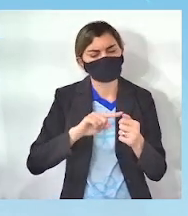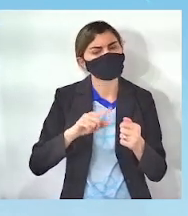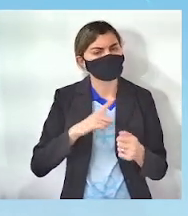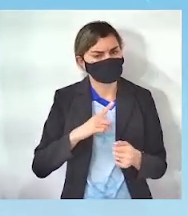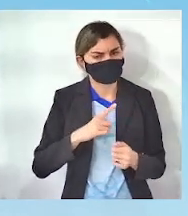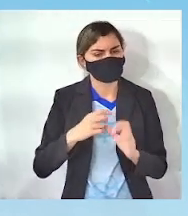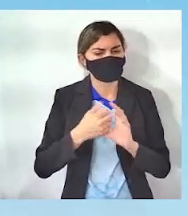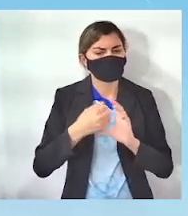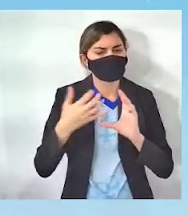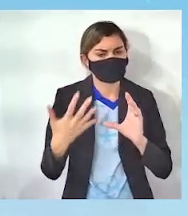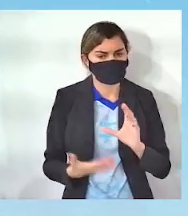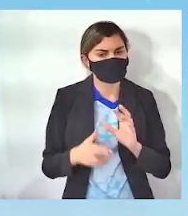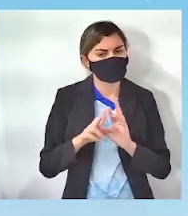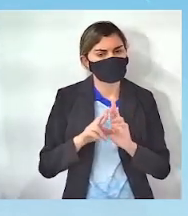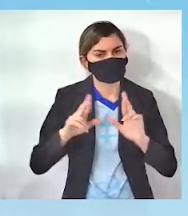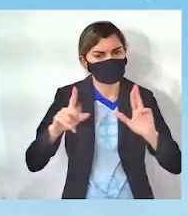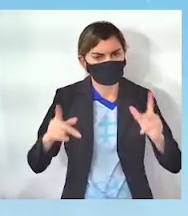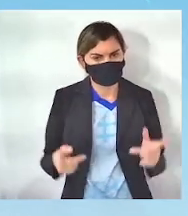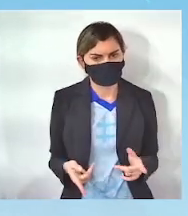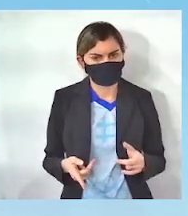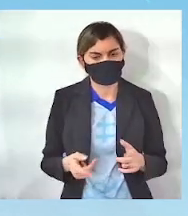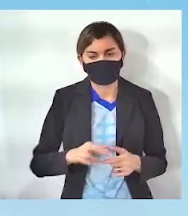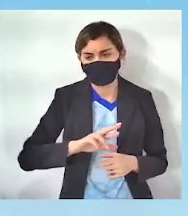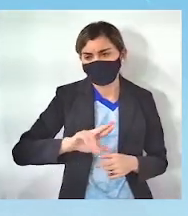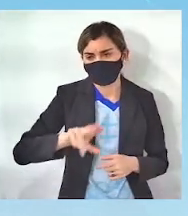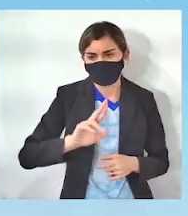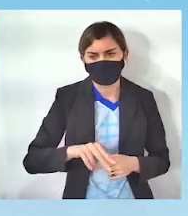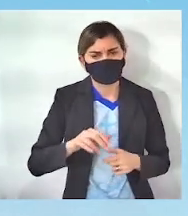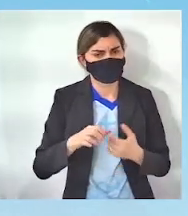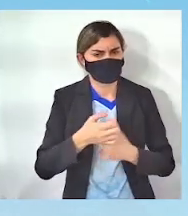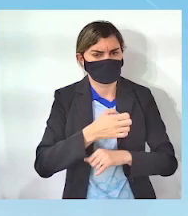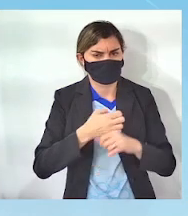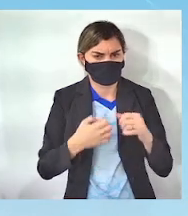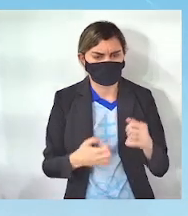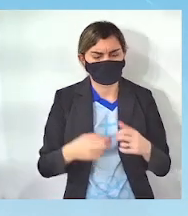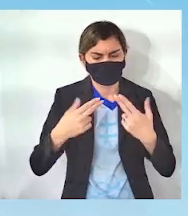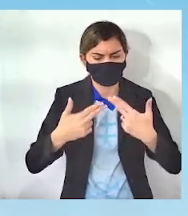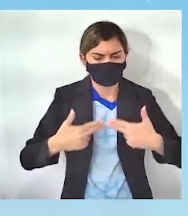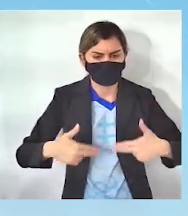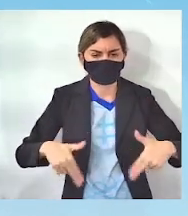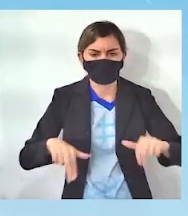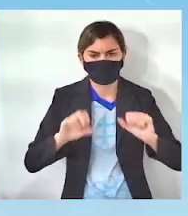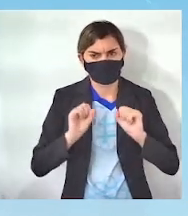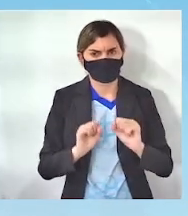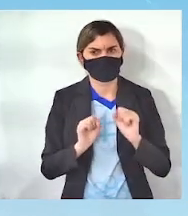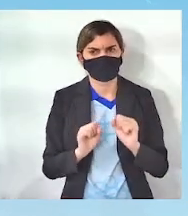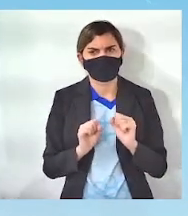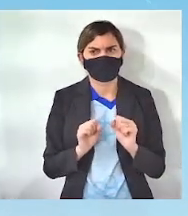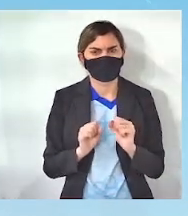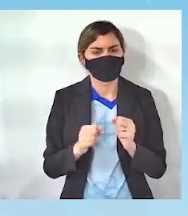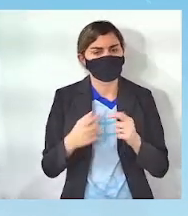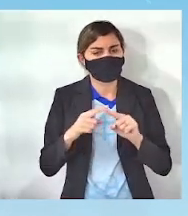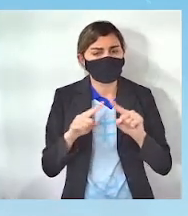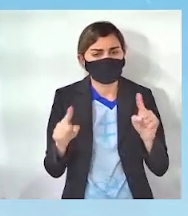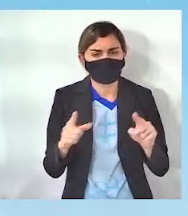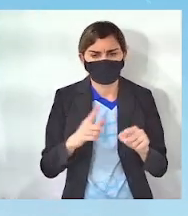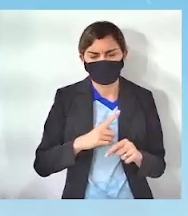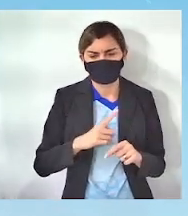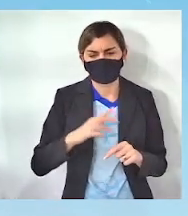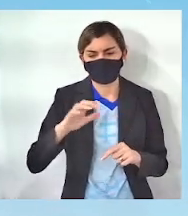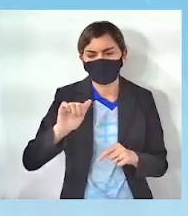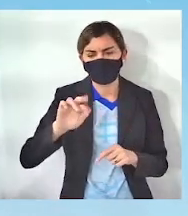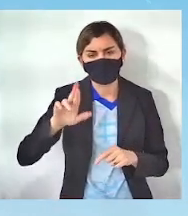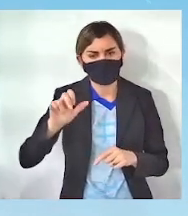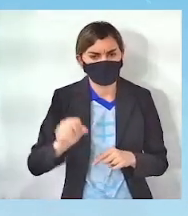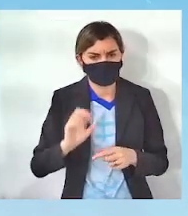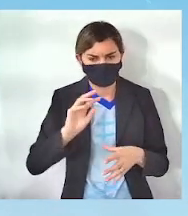tem características diferentes. Ele não é eletricamente neutro, ele até pode ser eletricamente neutro, mas ele tem cargas dentro